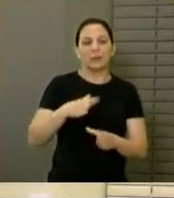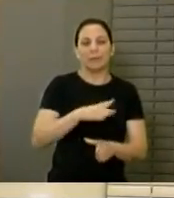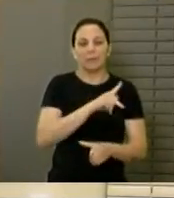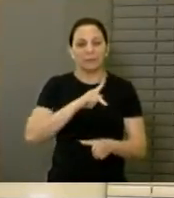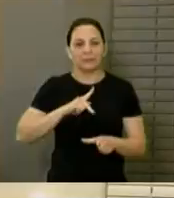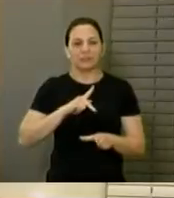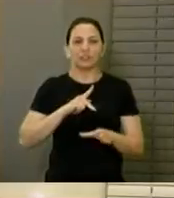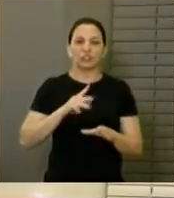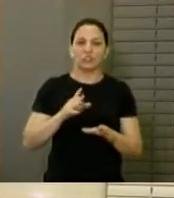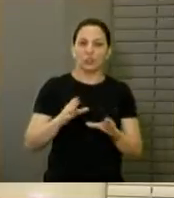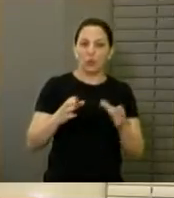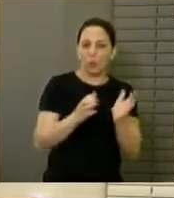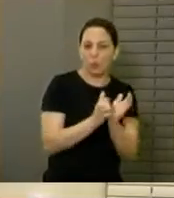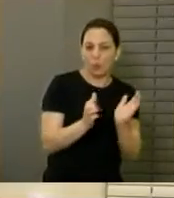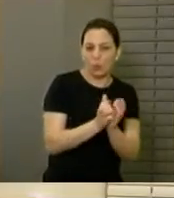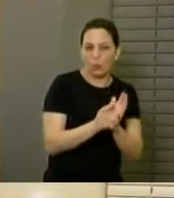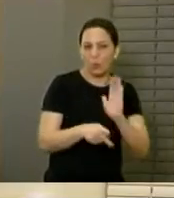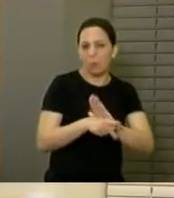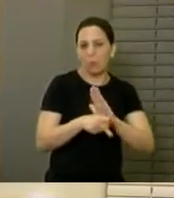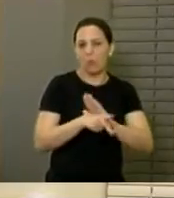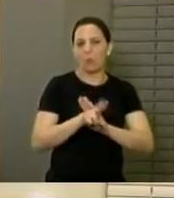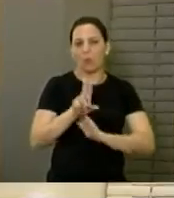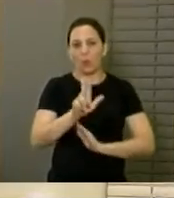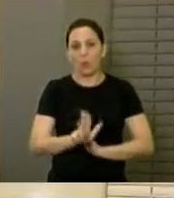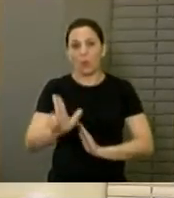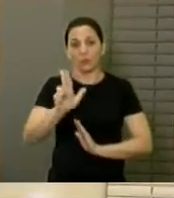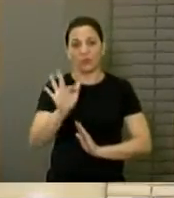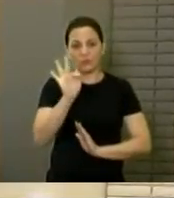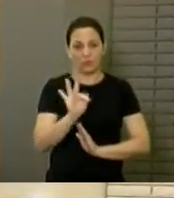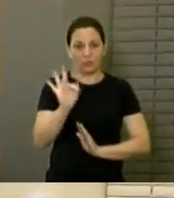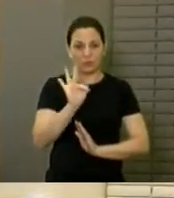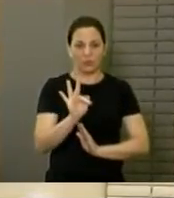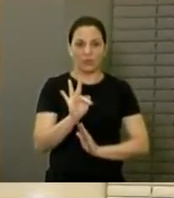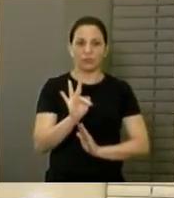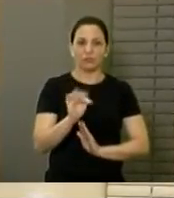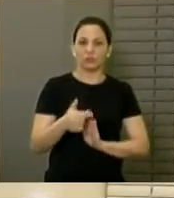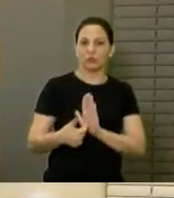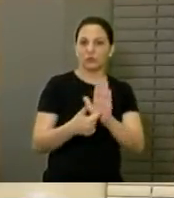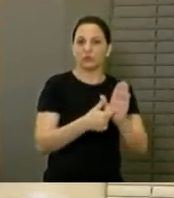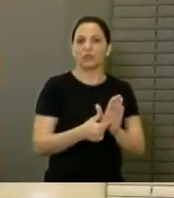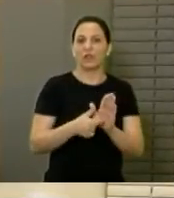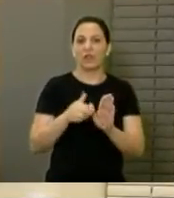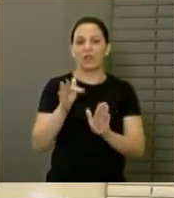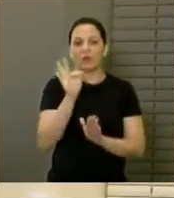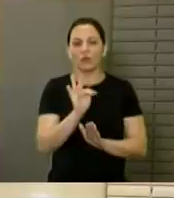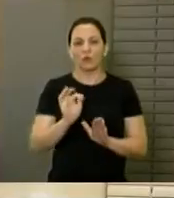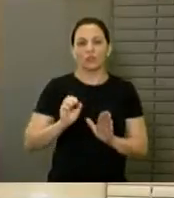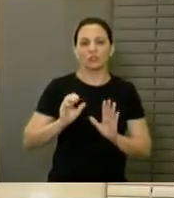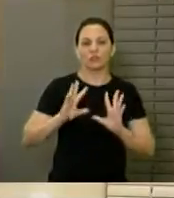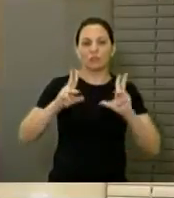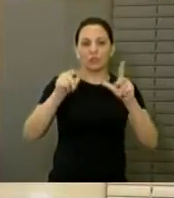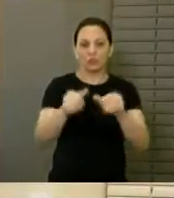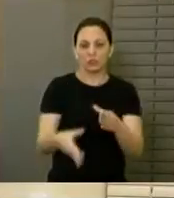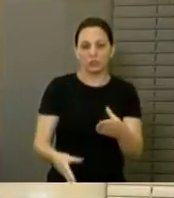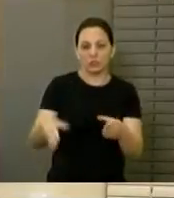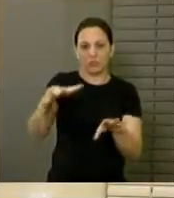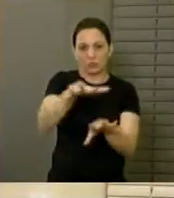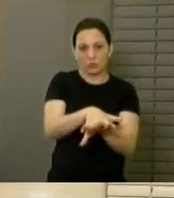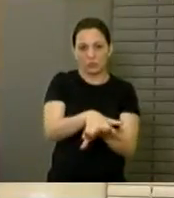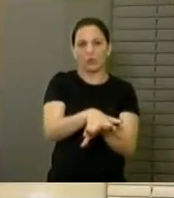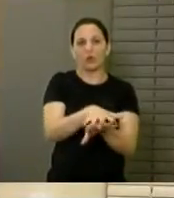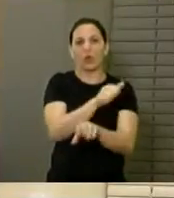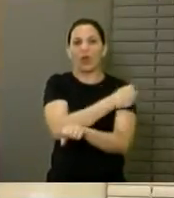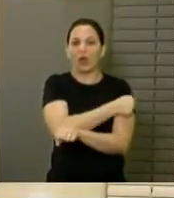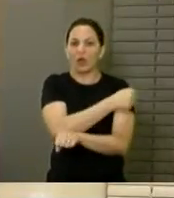oportunidade em que ajudamos a construir na Uni a proposta do Programa Universidade para Todos, que inseriu muitos estudantes de